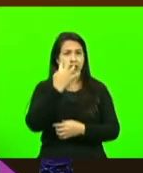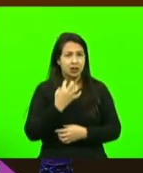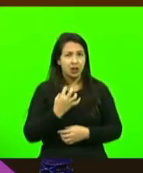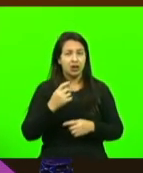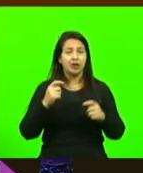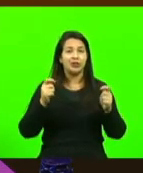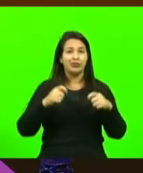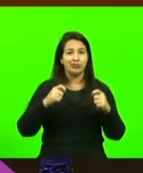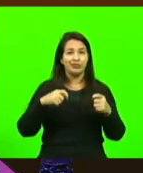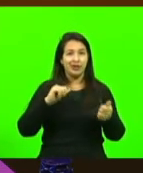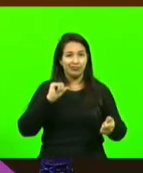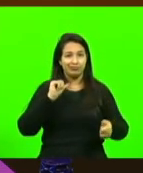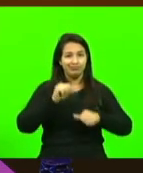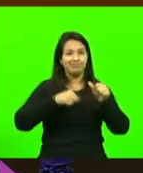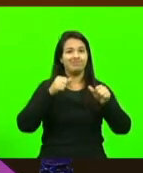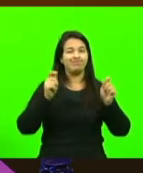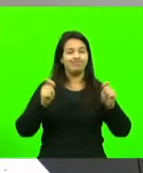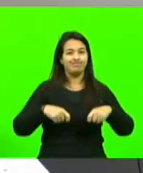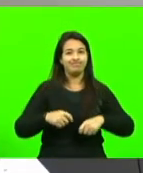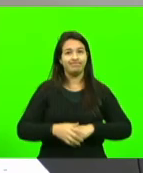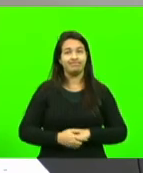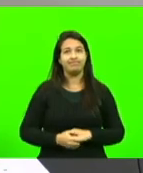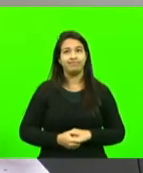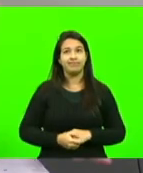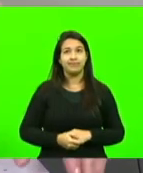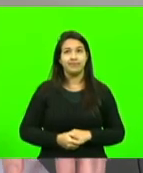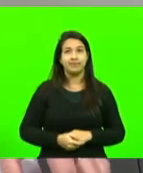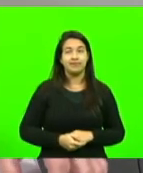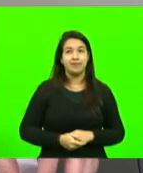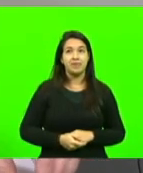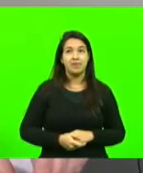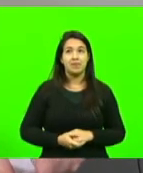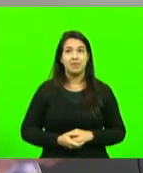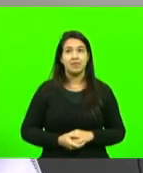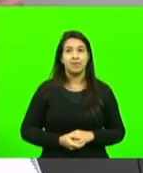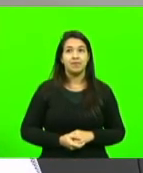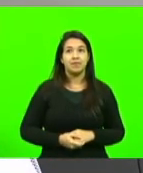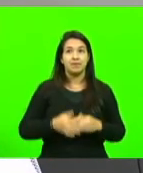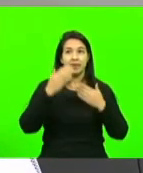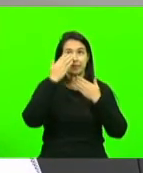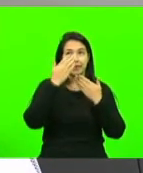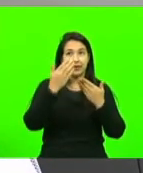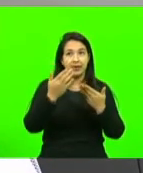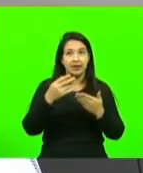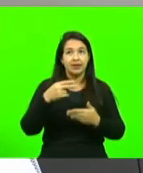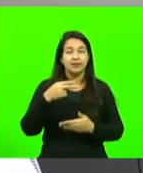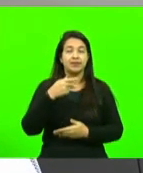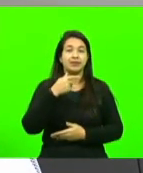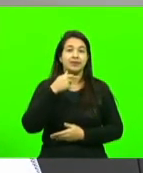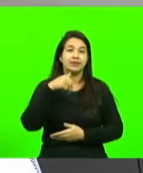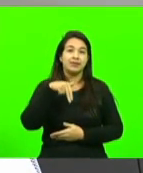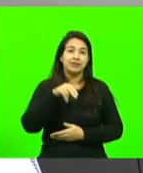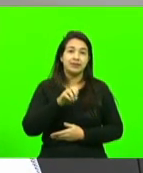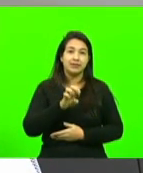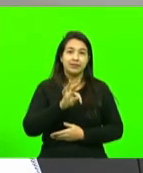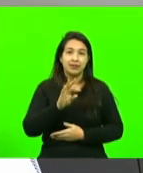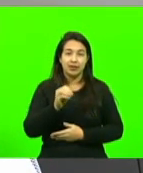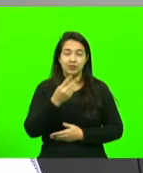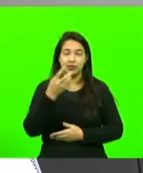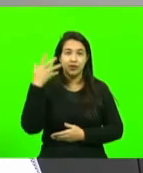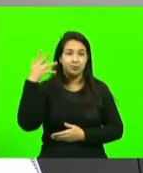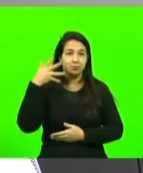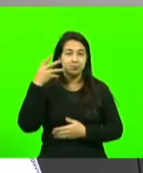revolucionário Muito obrigado é obrigada a Neto pela sua exposição